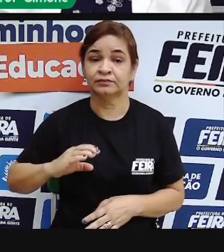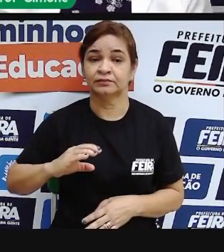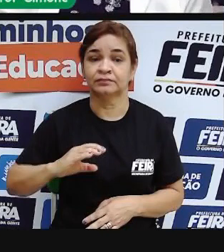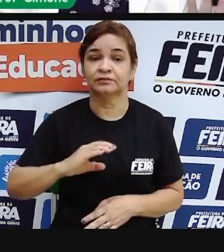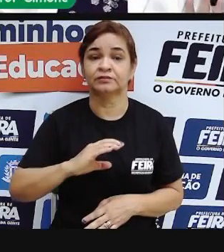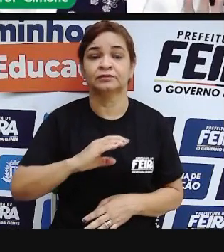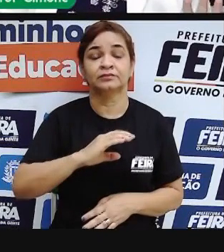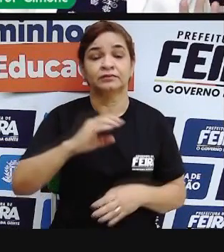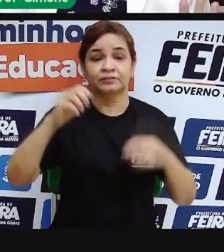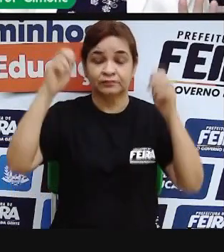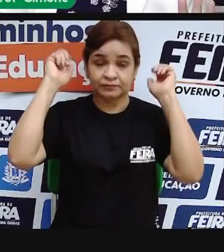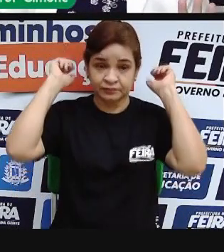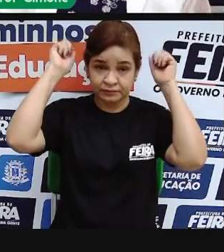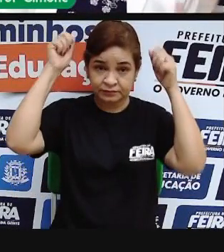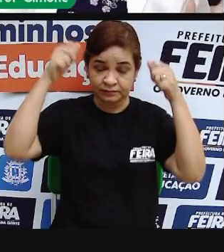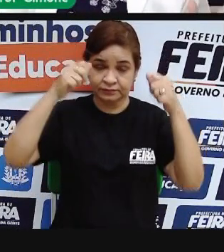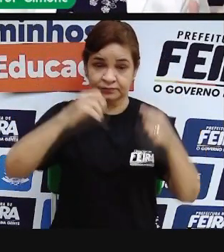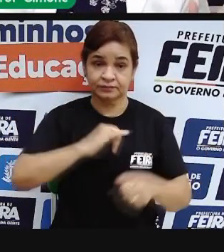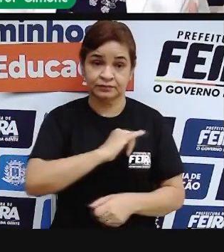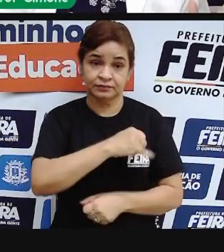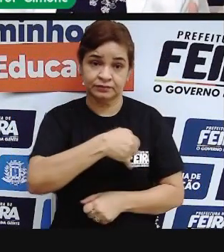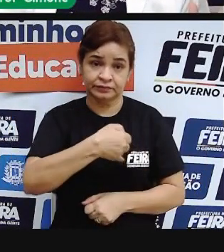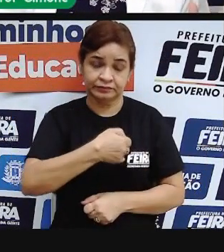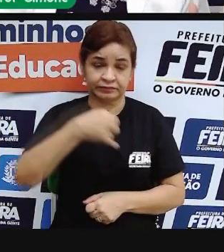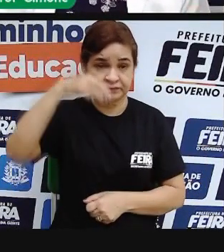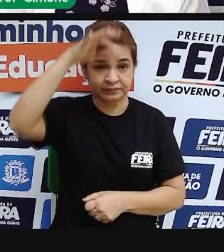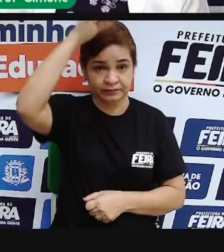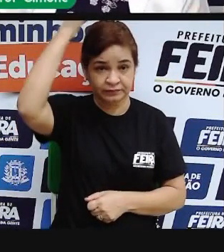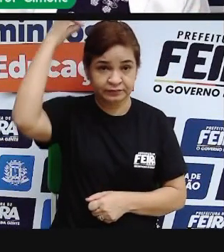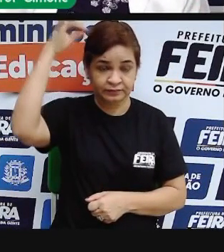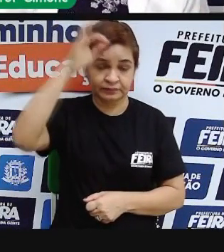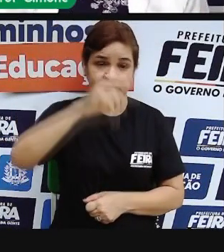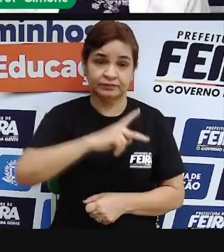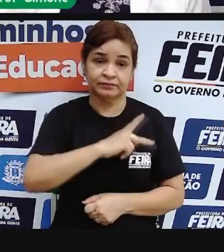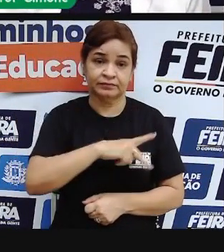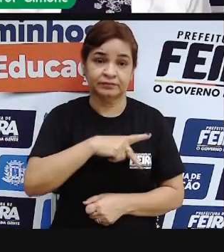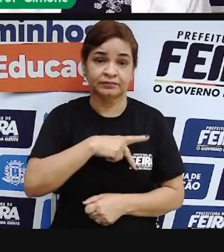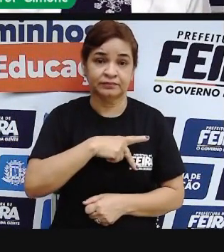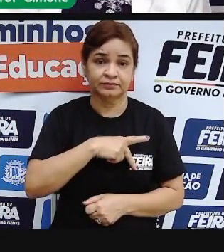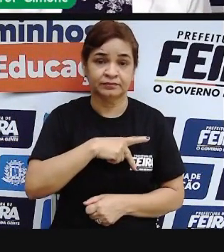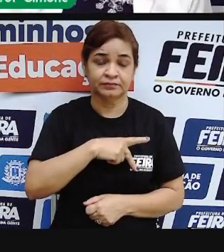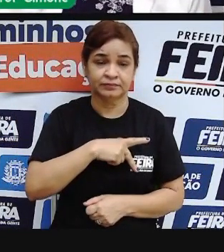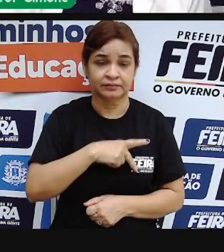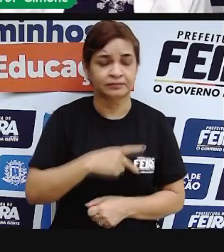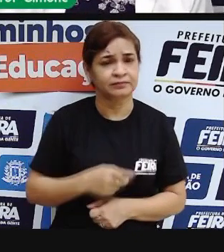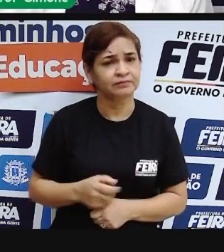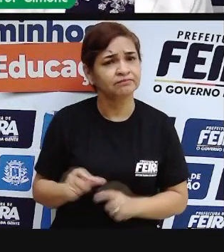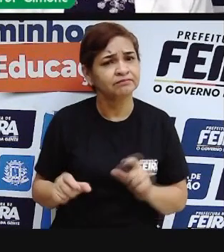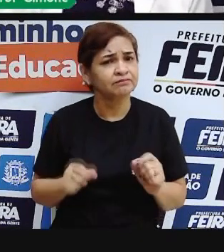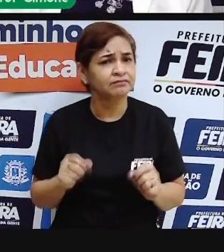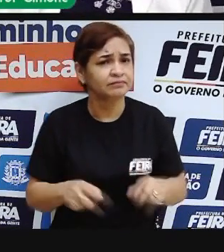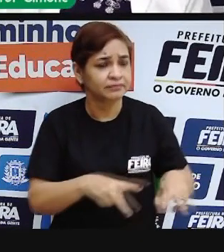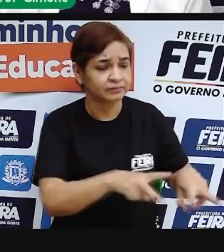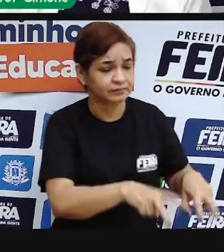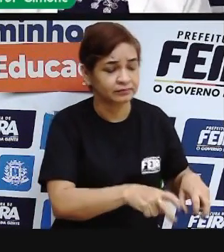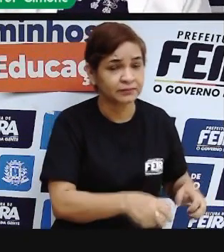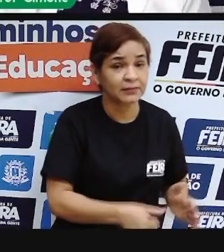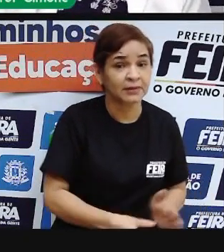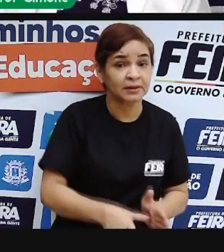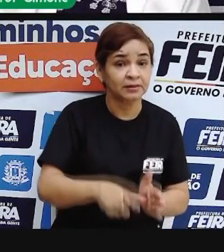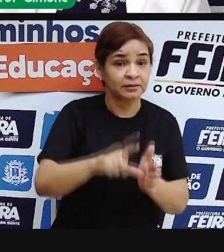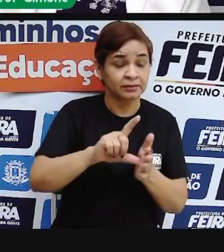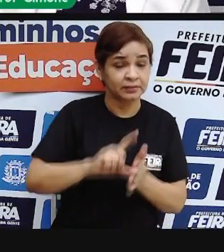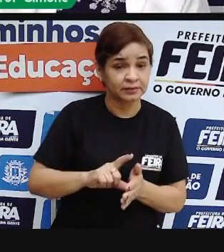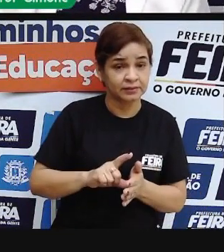Pedro. Espera aí, professora, festa da colheita? Pois é, antes do festejo junino ser dedicado